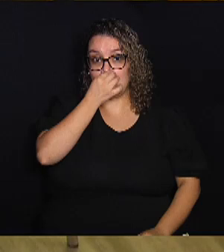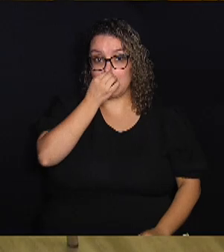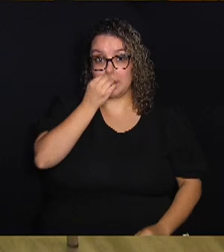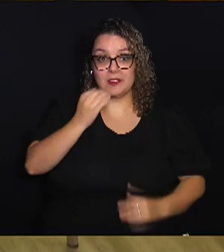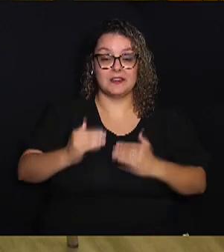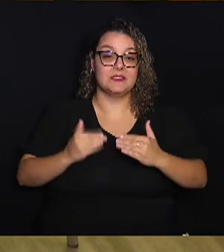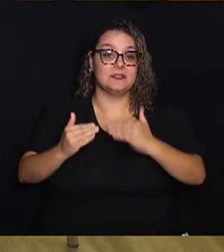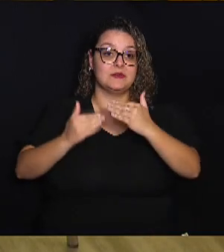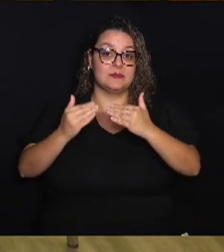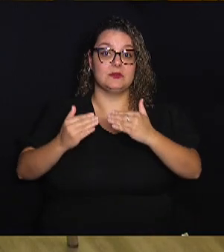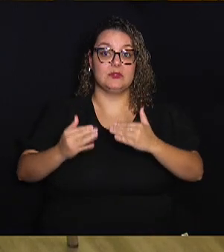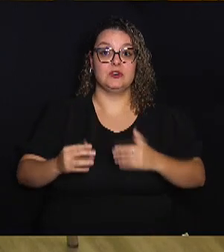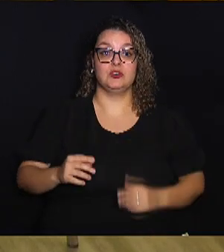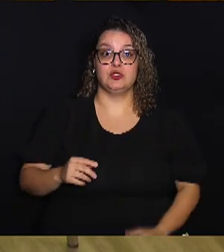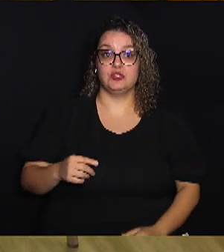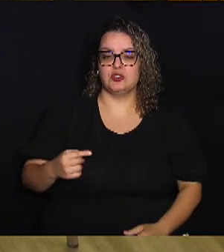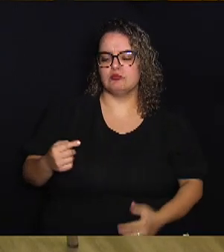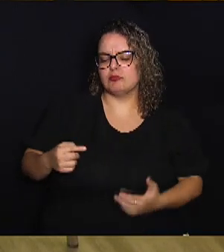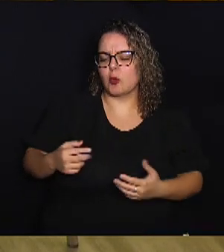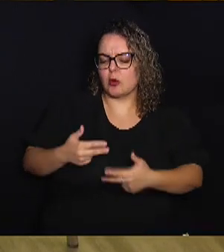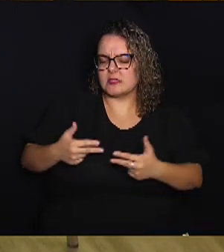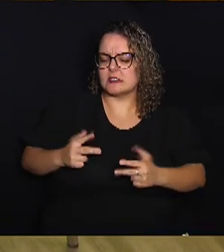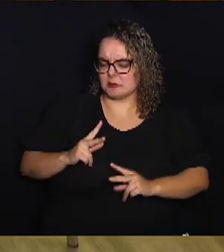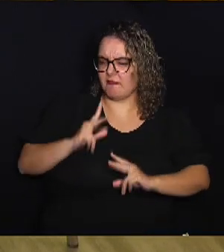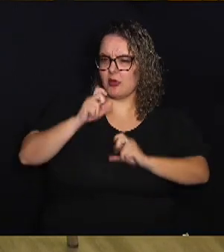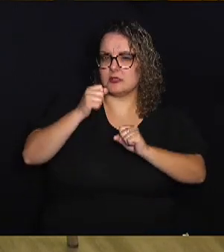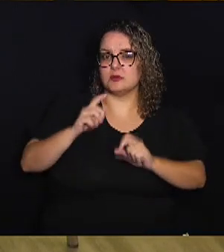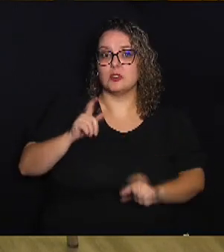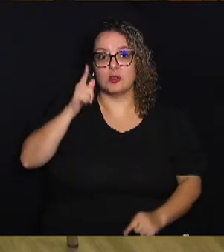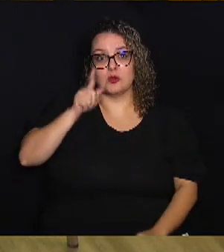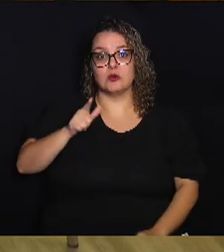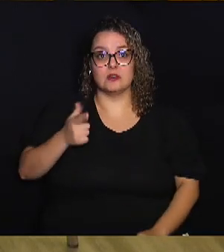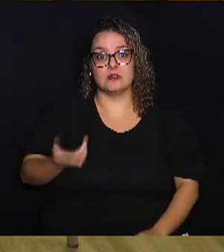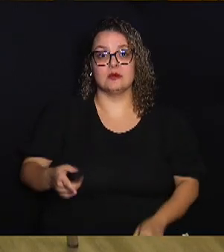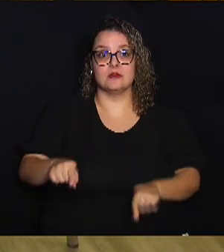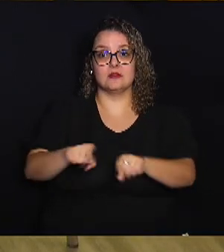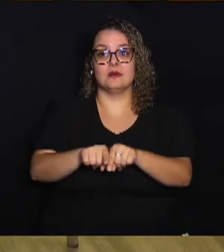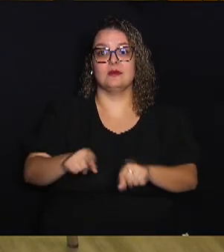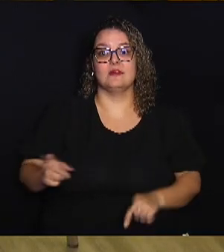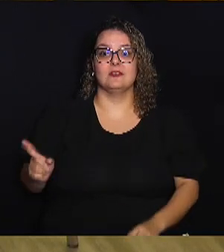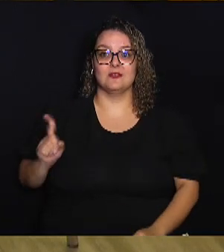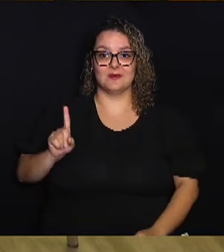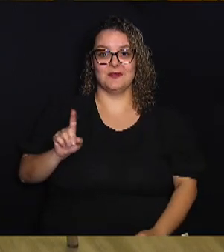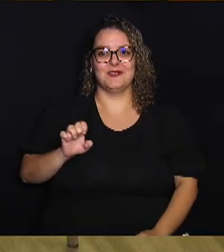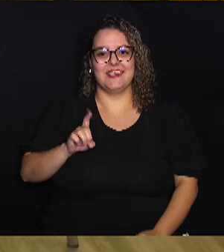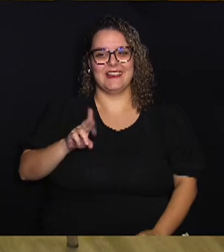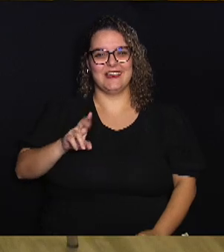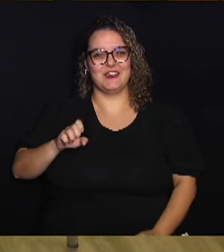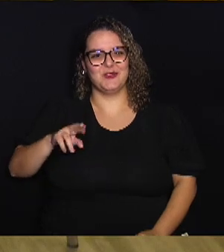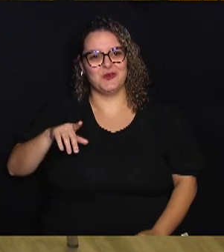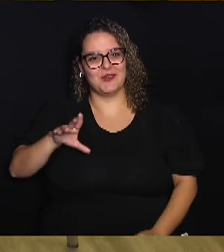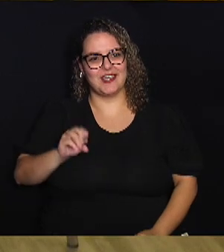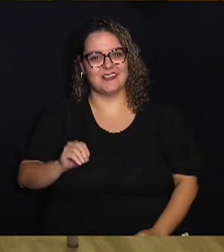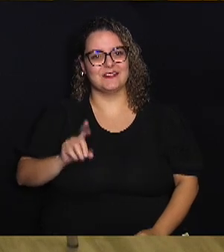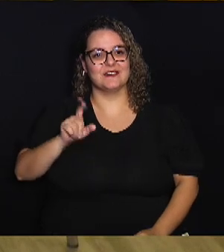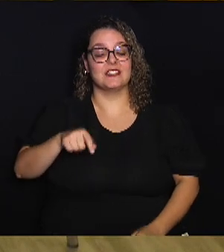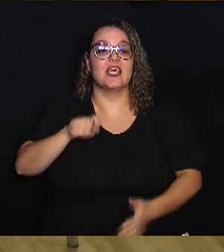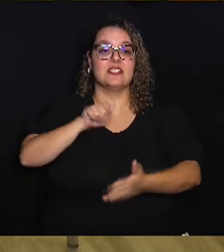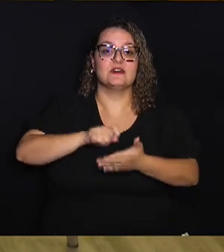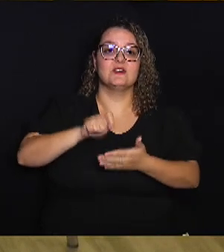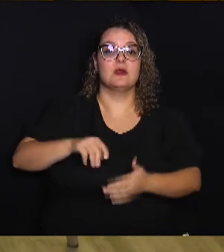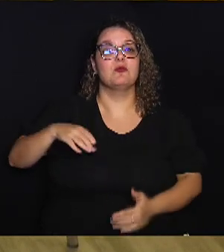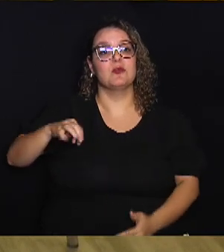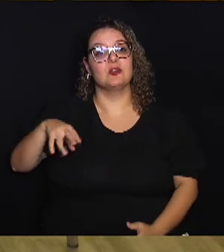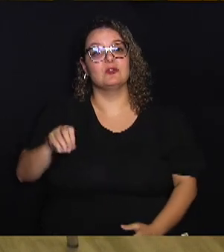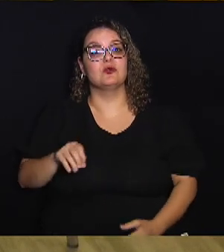de pontos fortes. Depois nós conseguimos aqui, olha, trazer o Eduardo Colamego, que é escritor, mentor